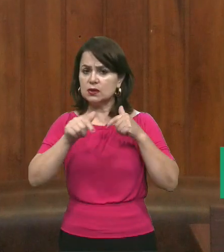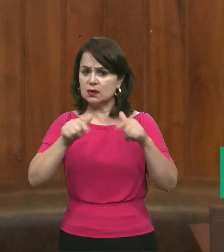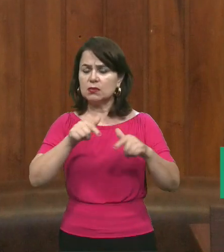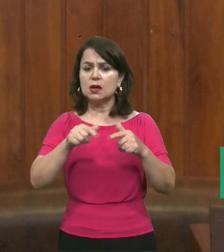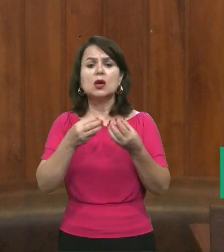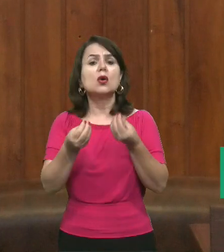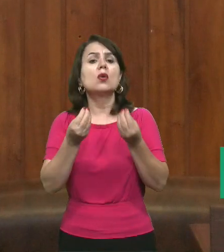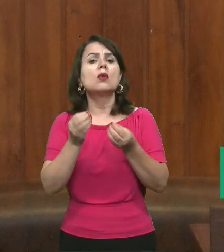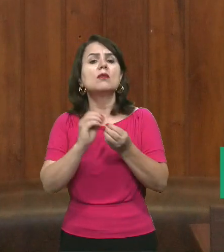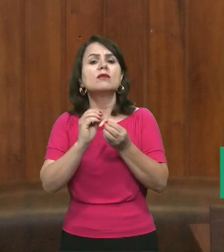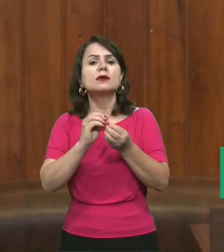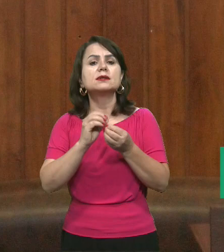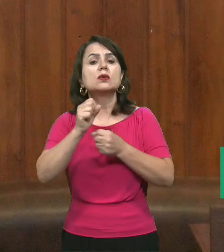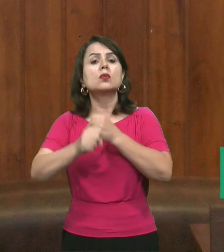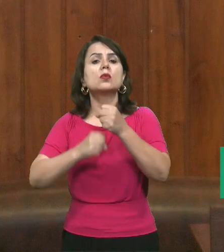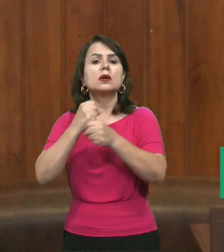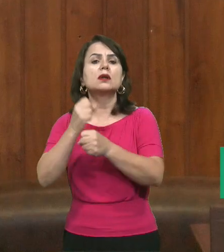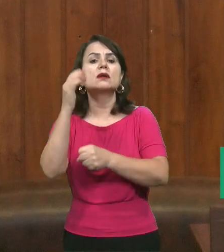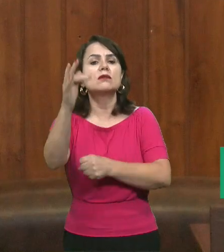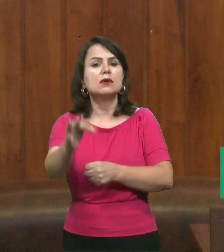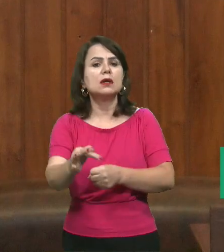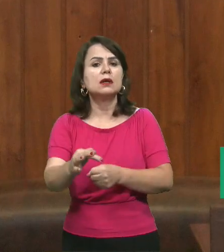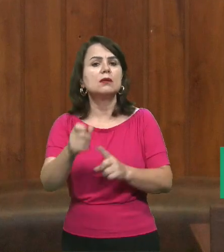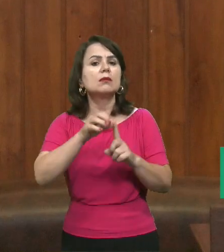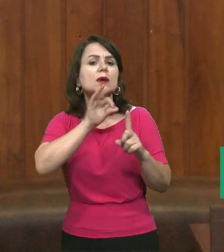ficar o ano que vem para receber salário?